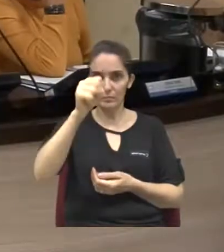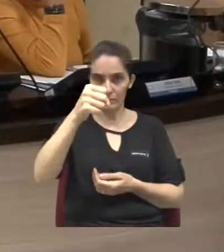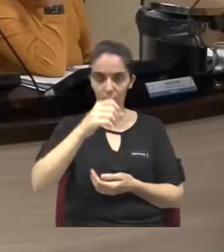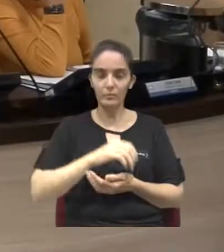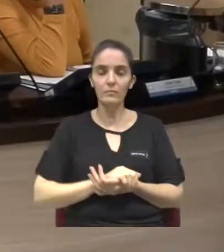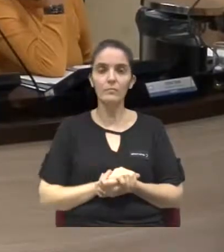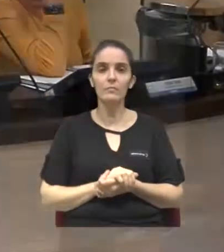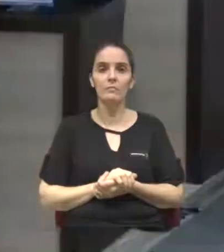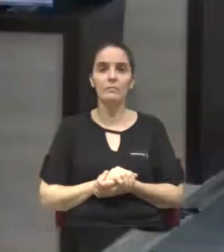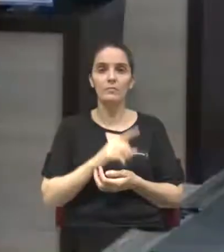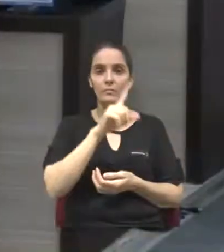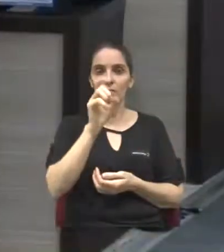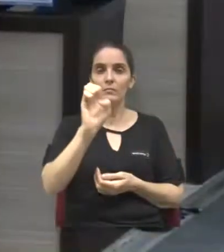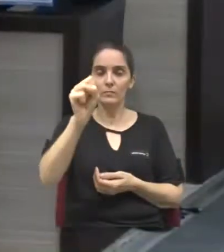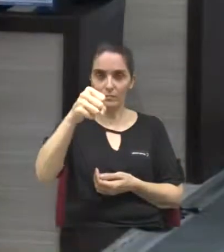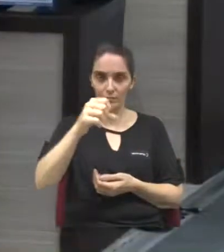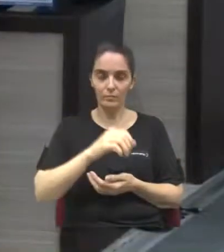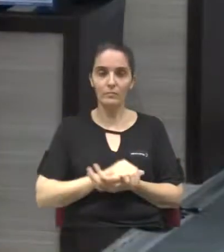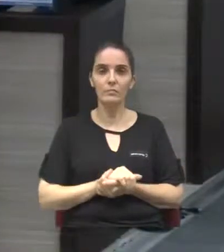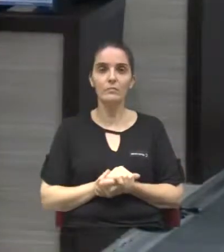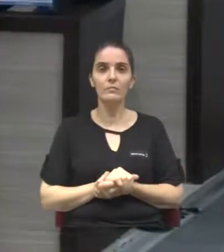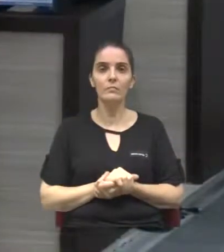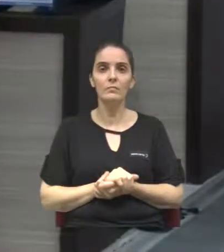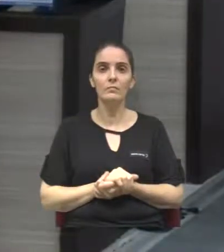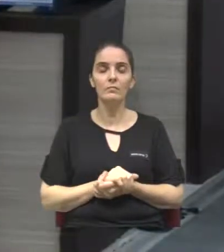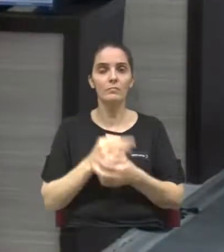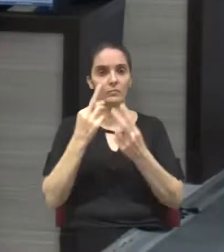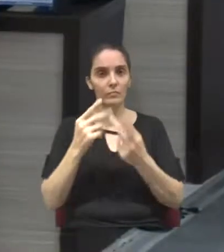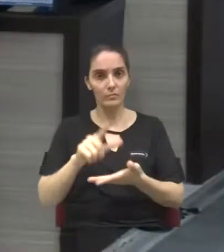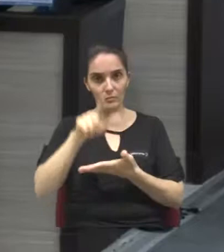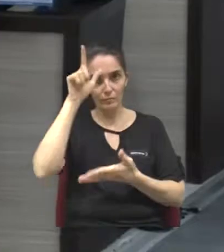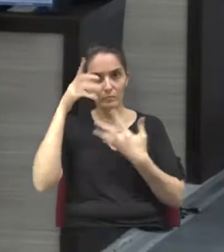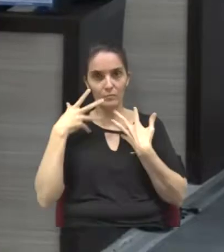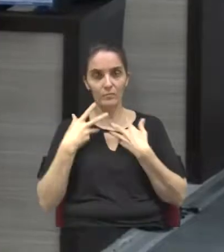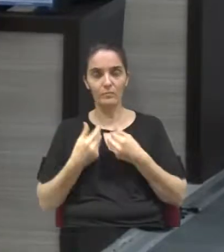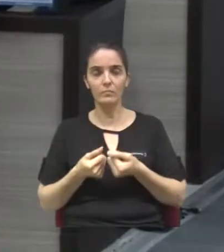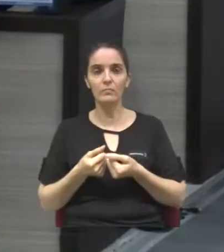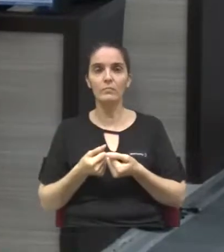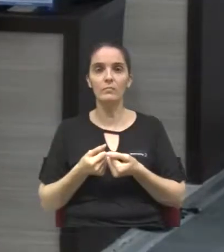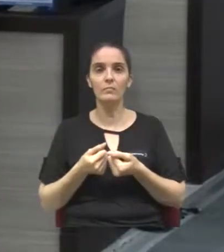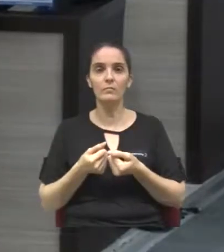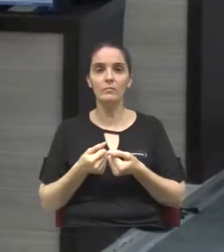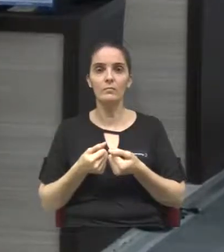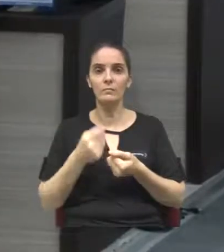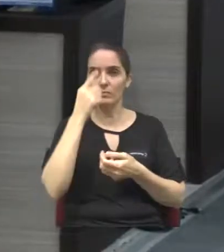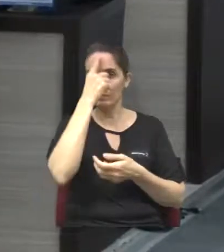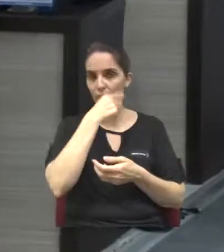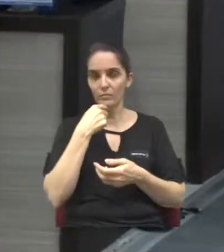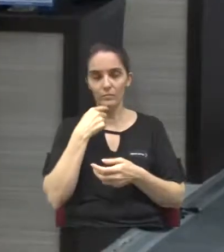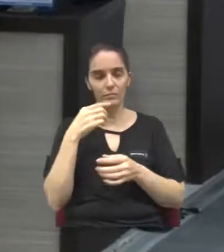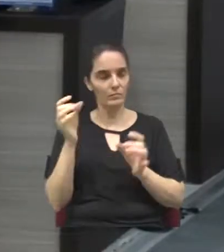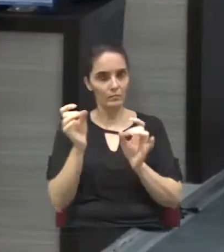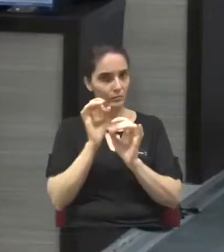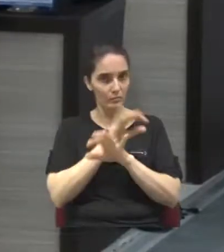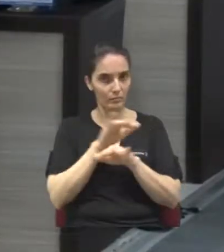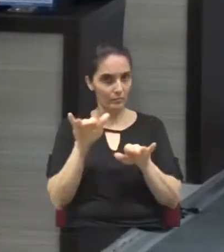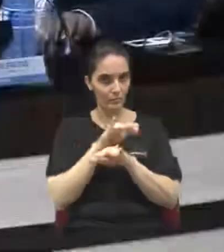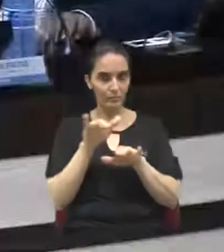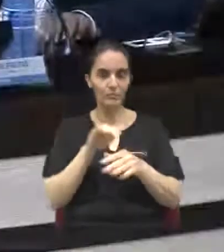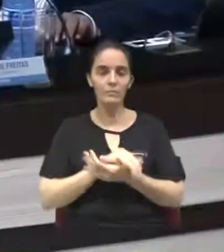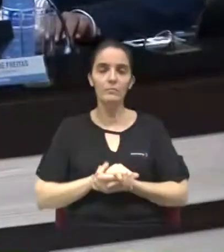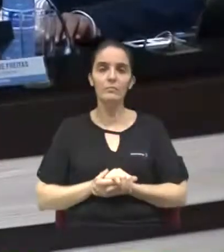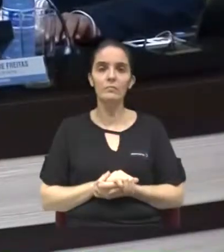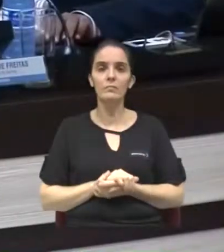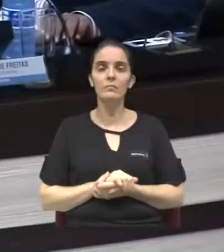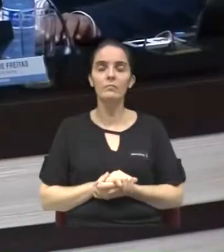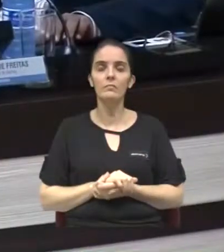presidente. Vereador Zé D'Amix. Sim, presidente. Conforme deliberação dos líderes, está suspenso o intervalo regimental